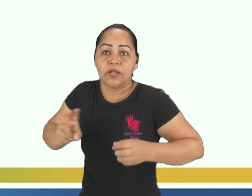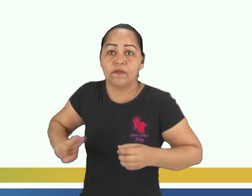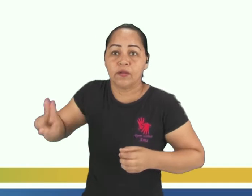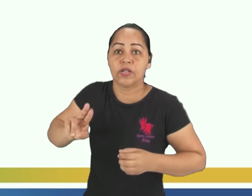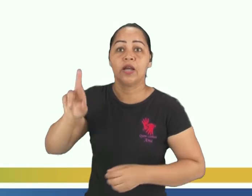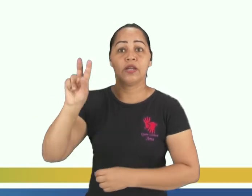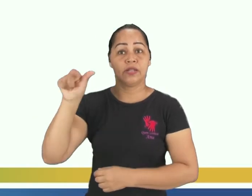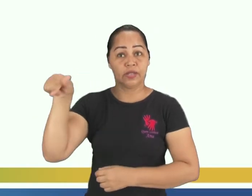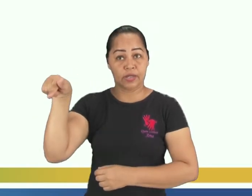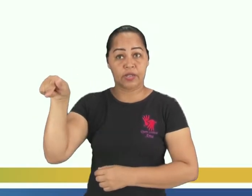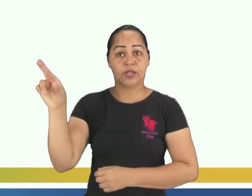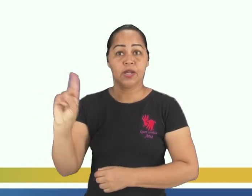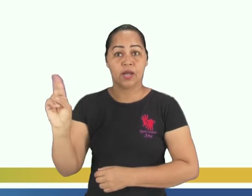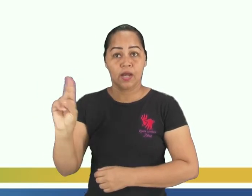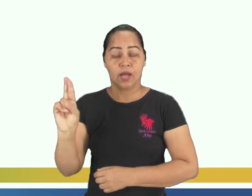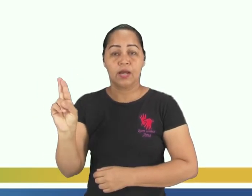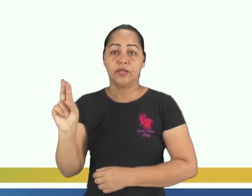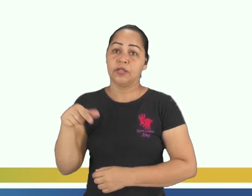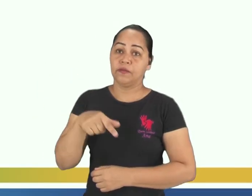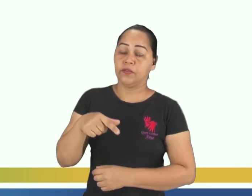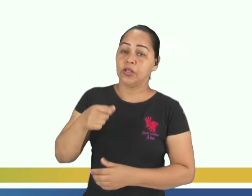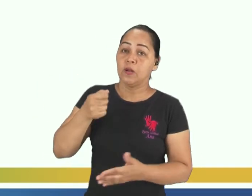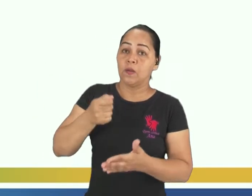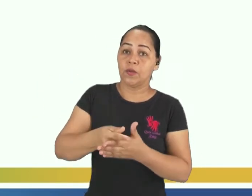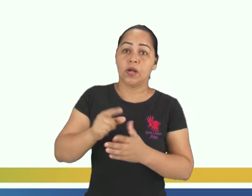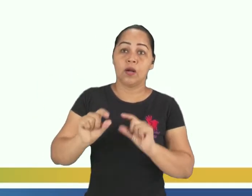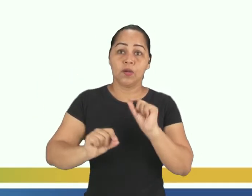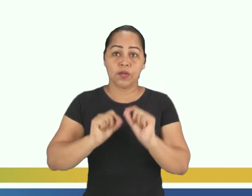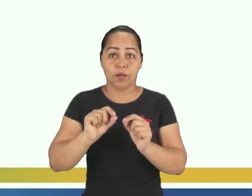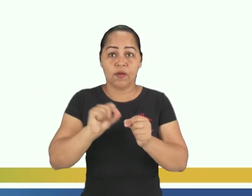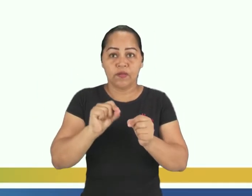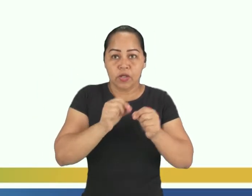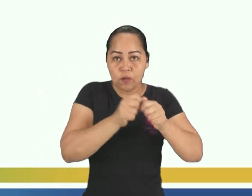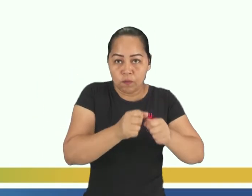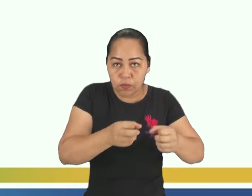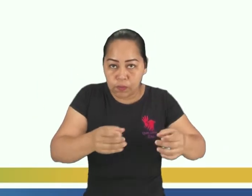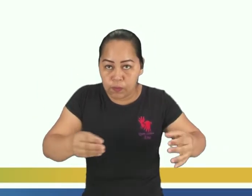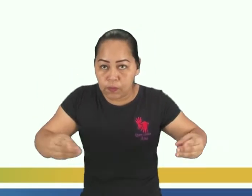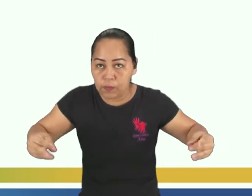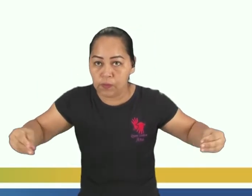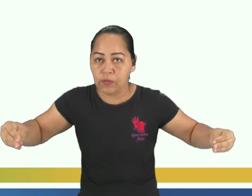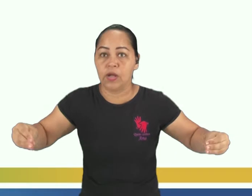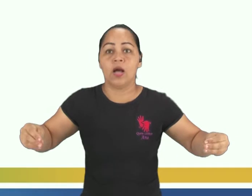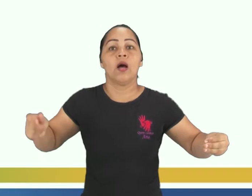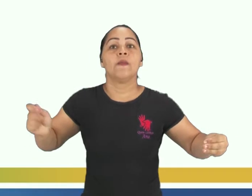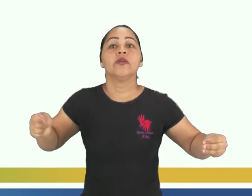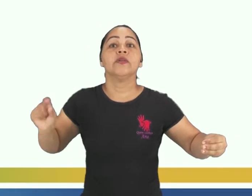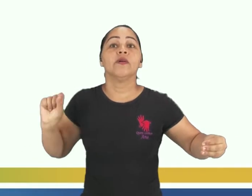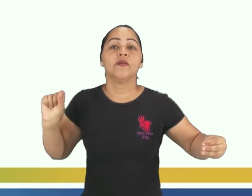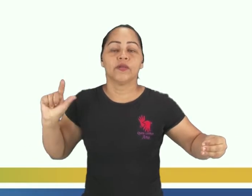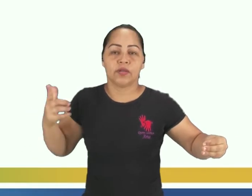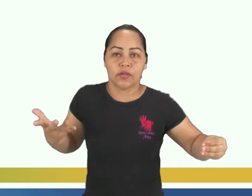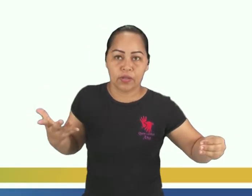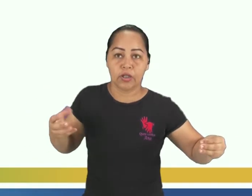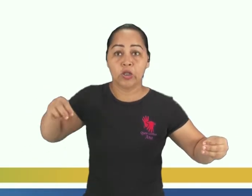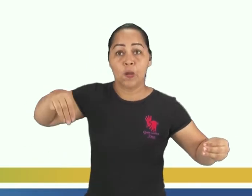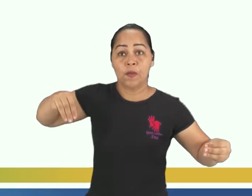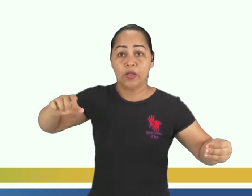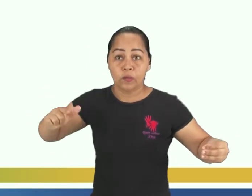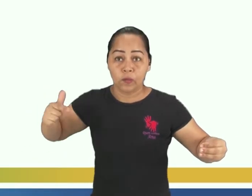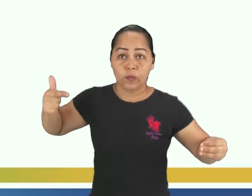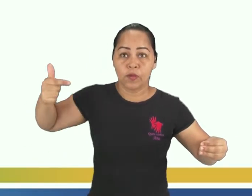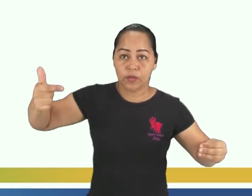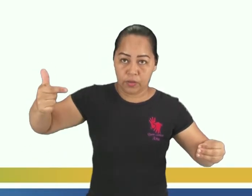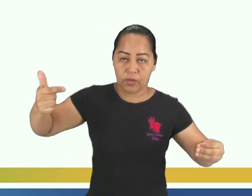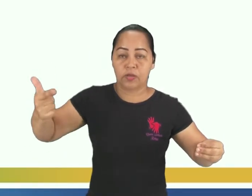7,00. Então, o valor gasto nesse procedimento deverá ser dado através do produto do metro quadrado,